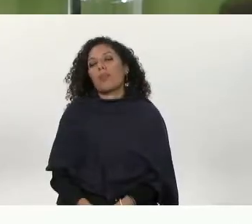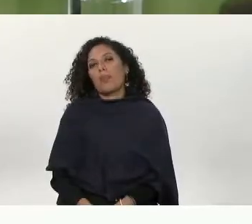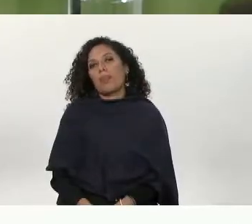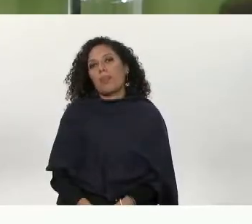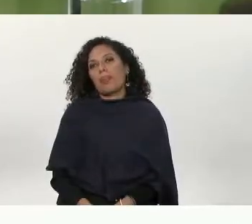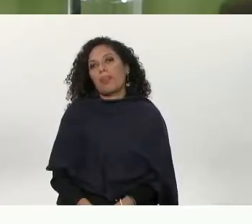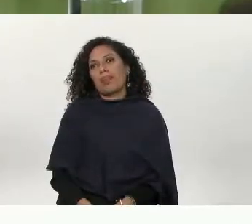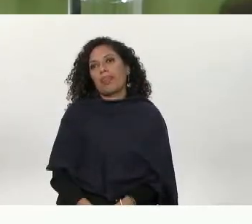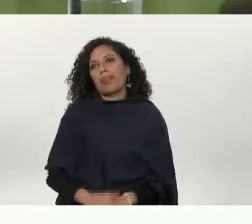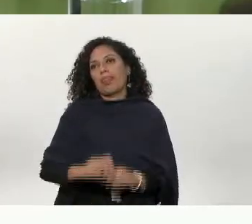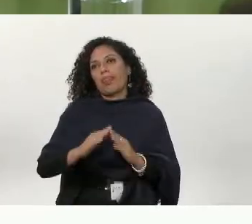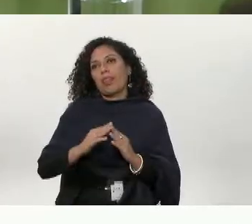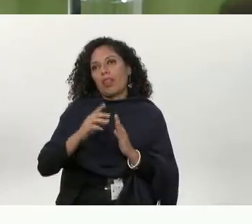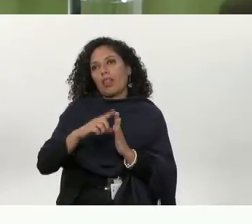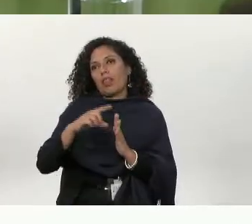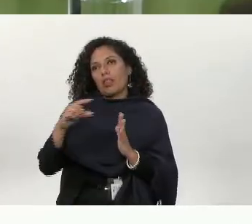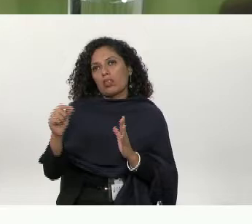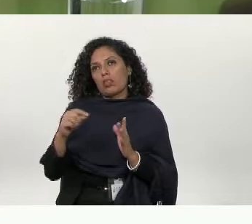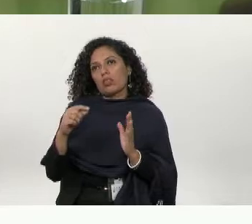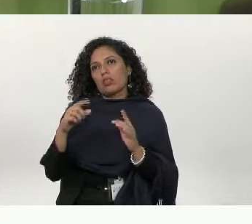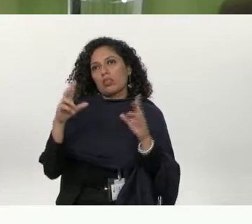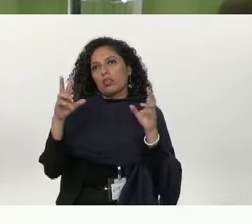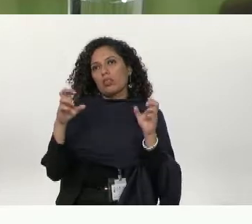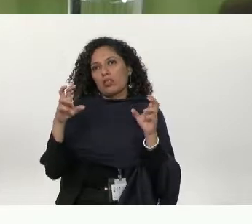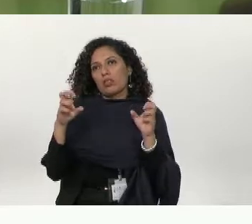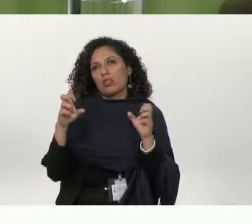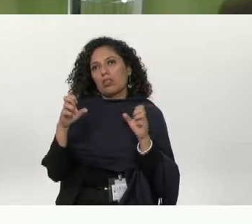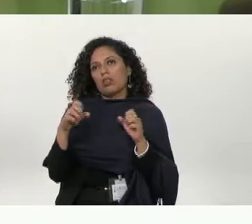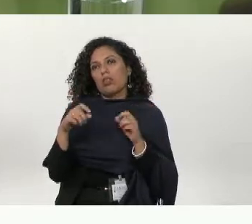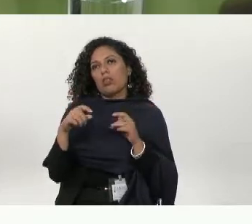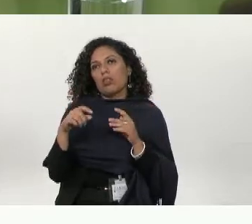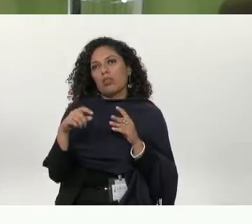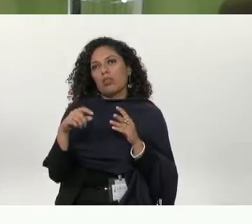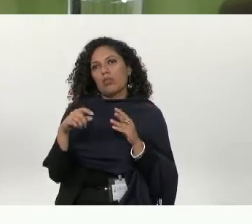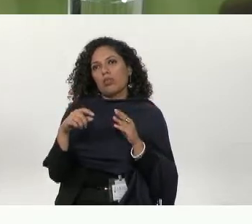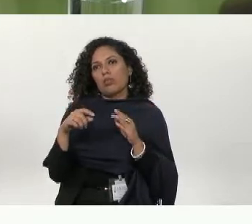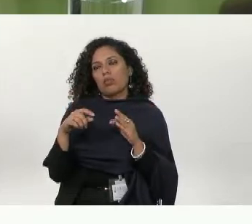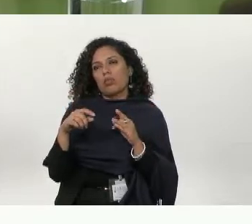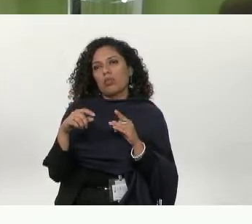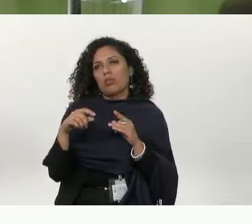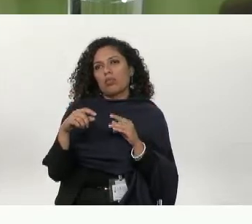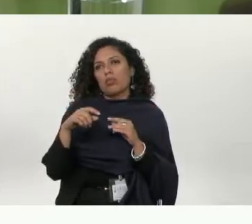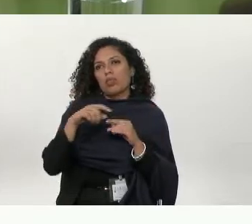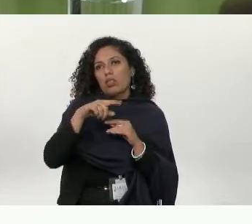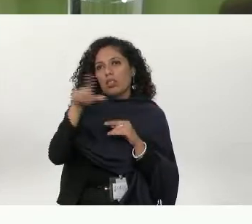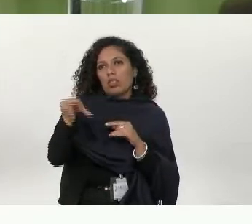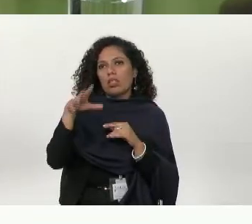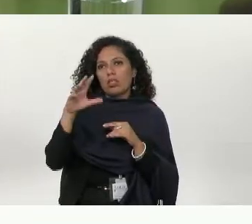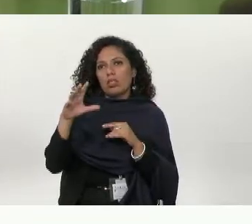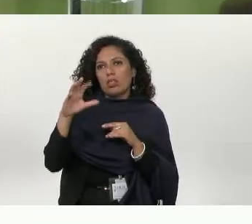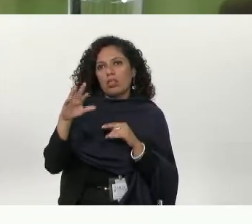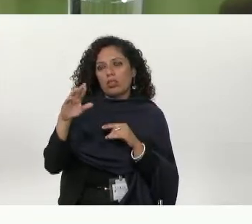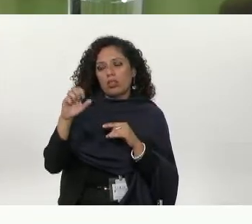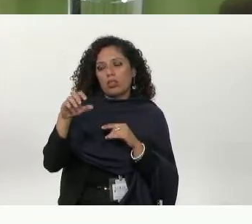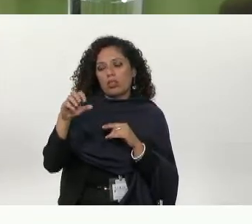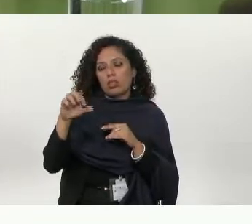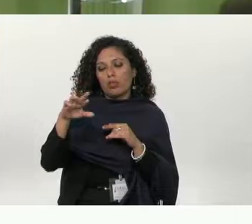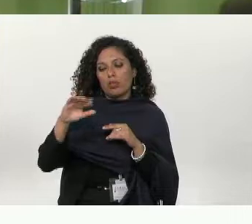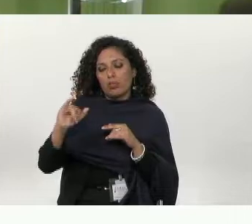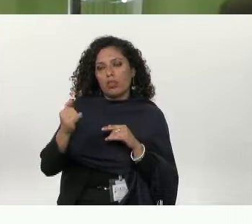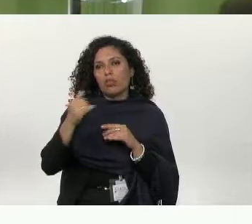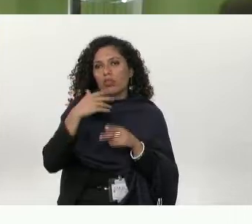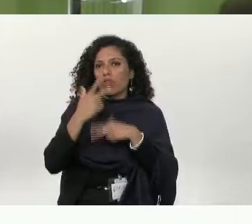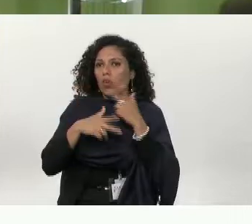peço destaque em relação a esse ponto, que pese a fala do Dr. Paul, o CREMERG indica que não havia essa possibilidade, inclusive